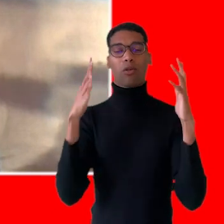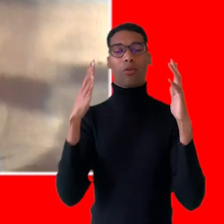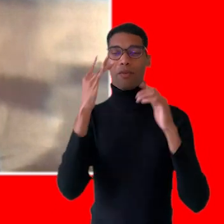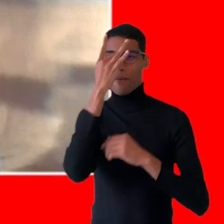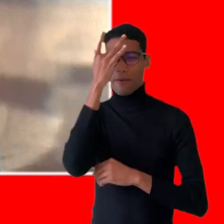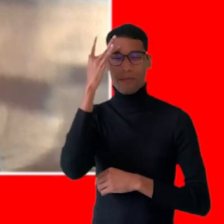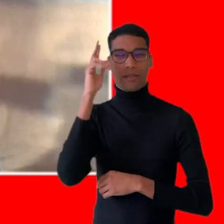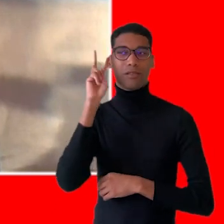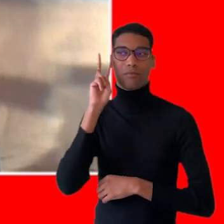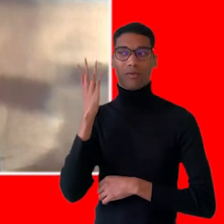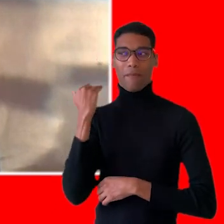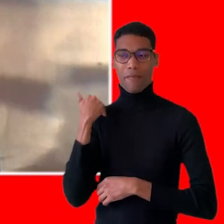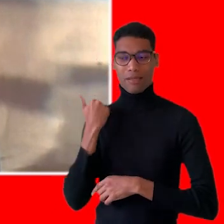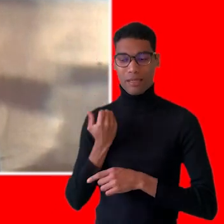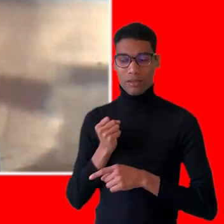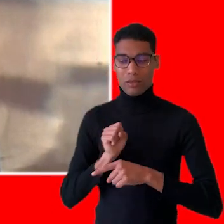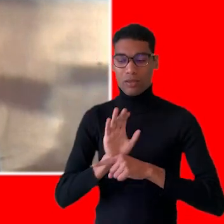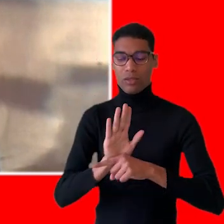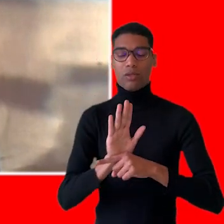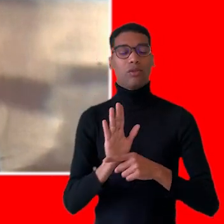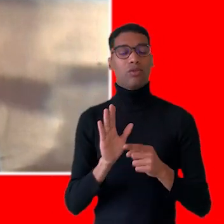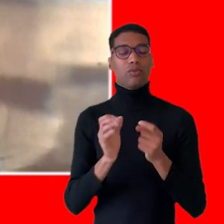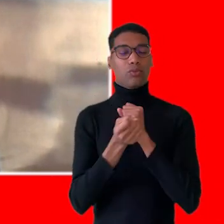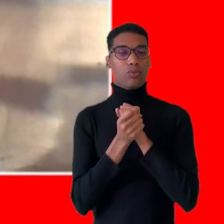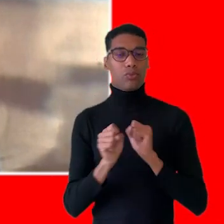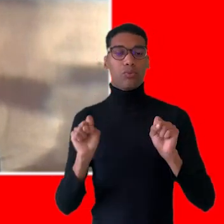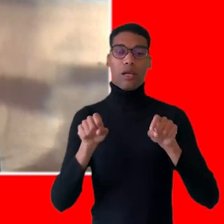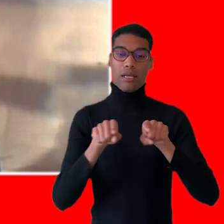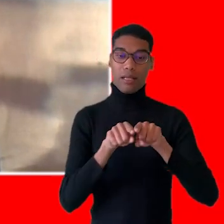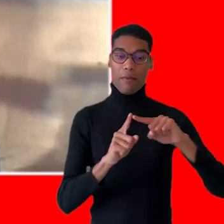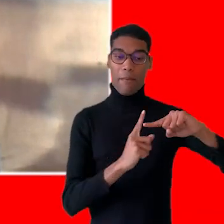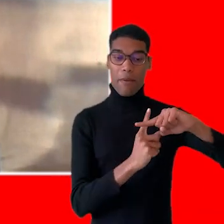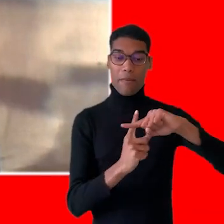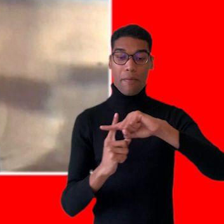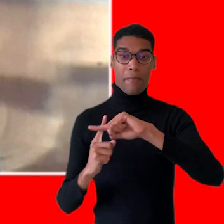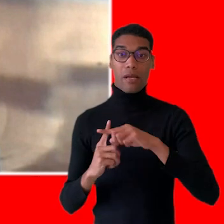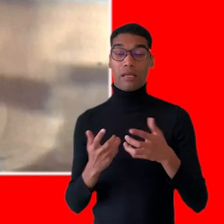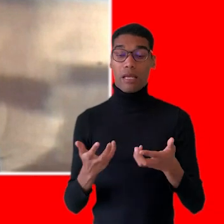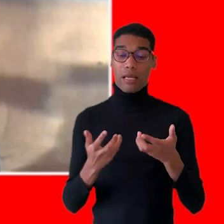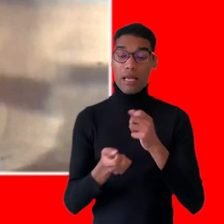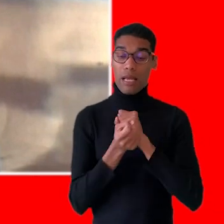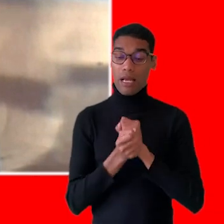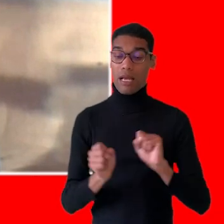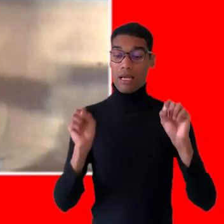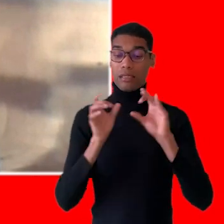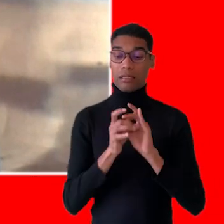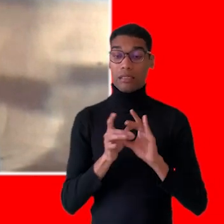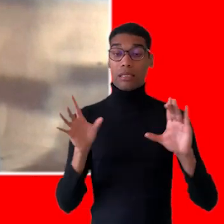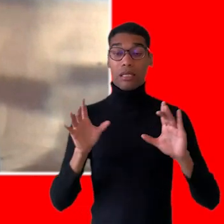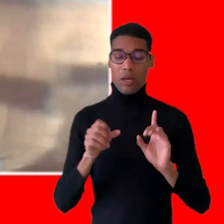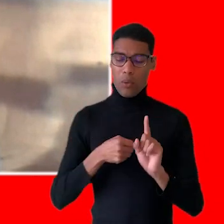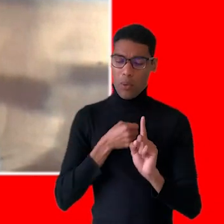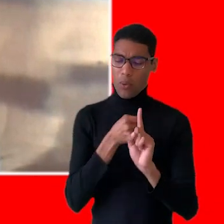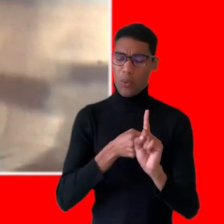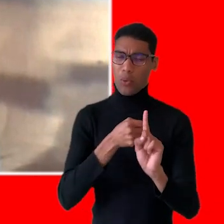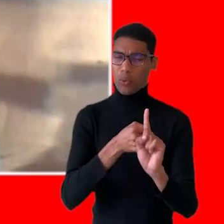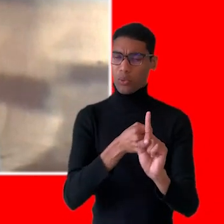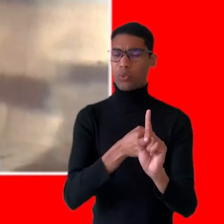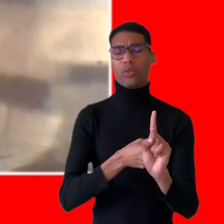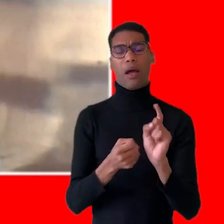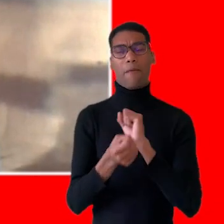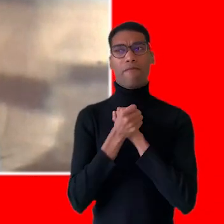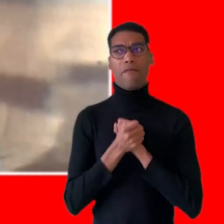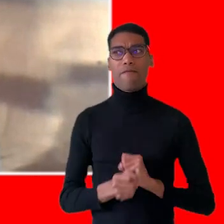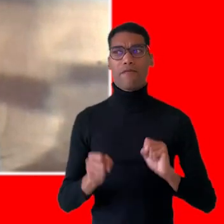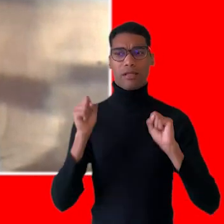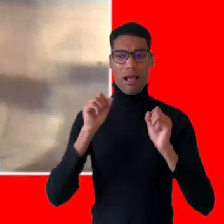abolicionistas, iam aos túmulos de grandes figuras importantes pela liberdade, que lutaram por uma verdadeira liberdade